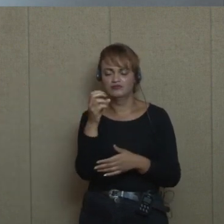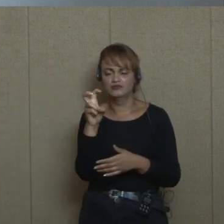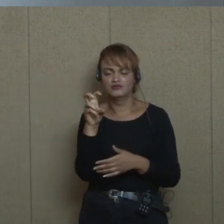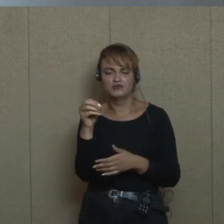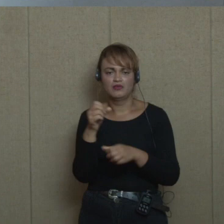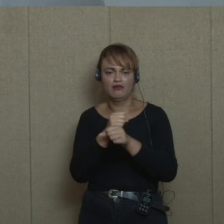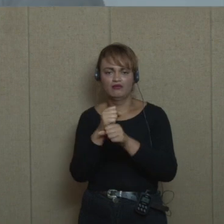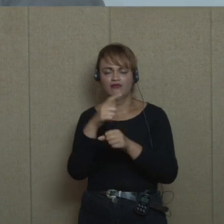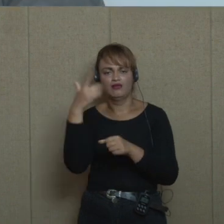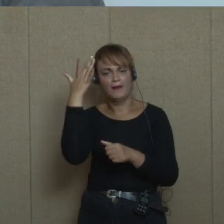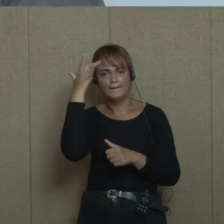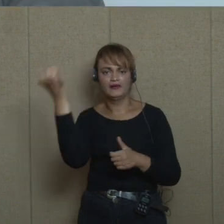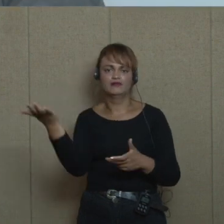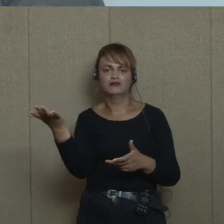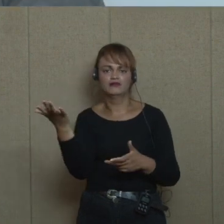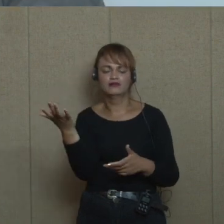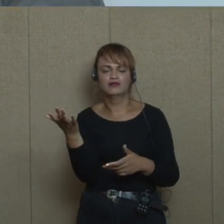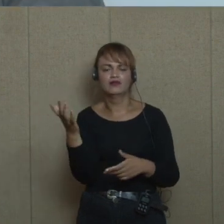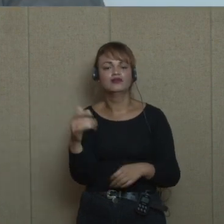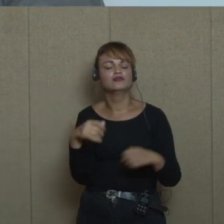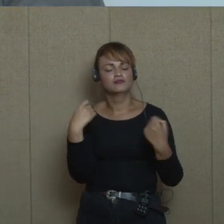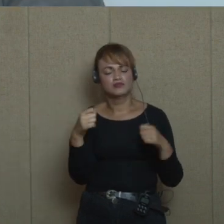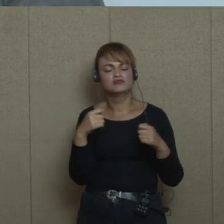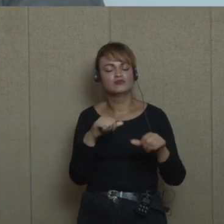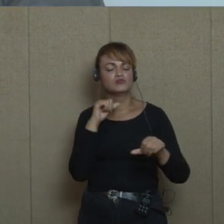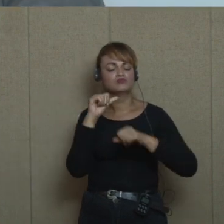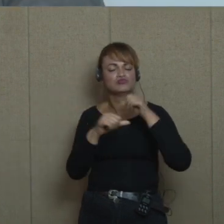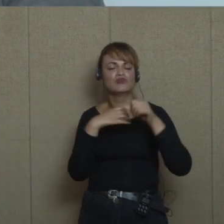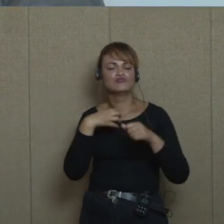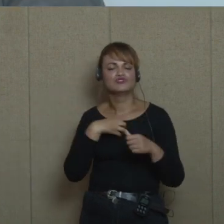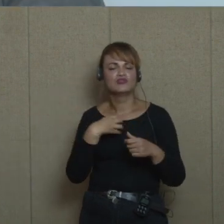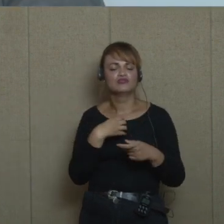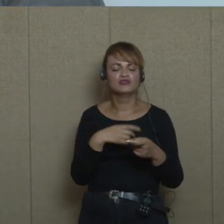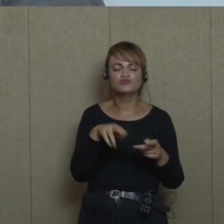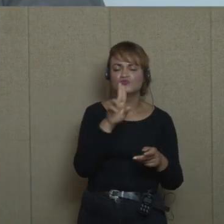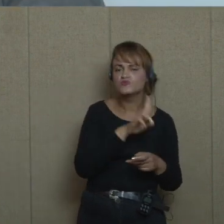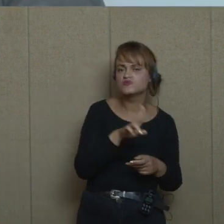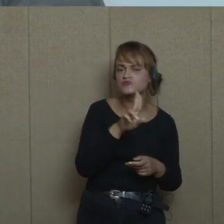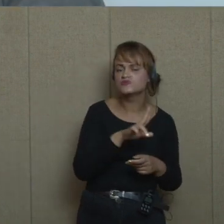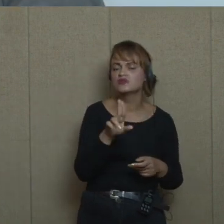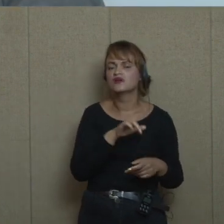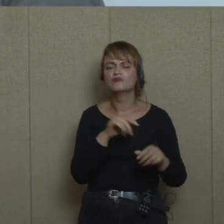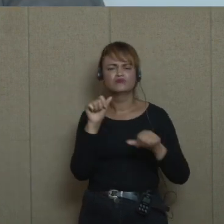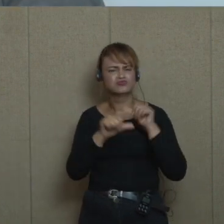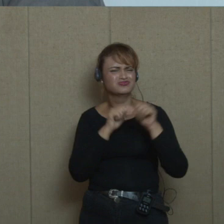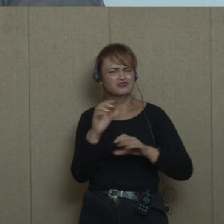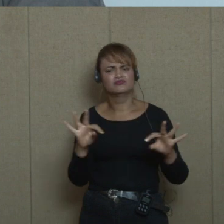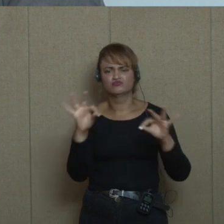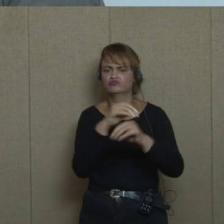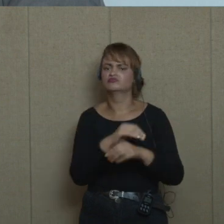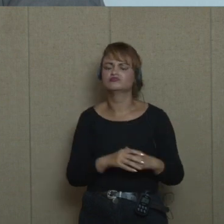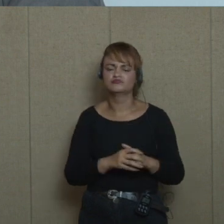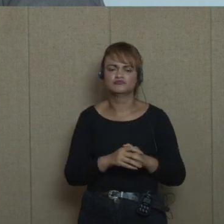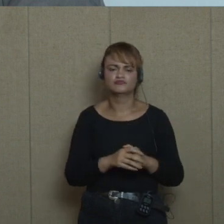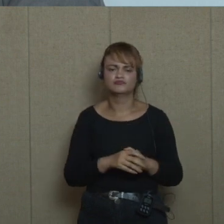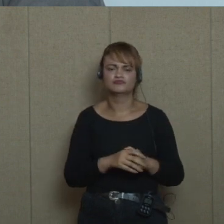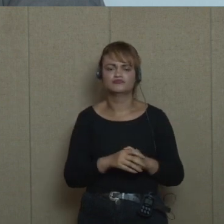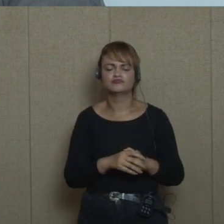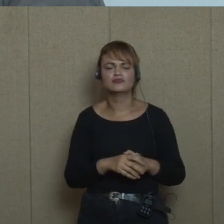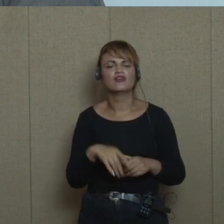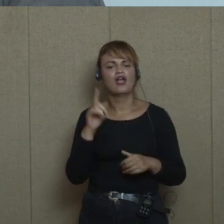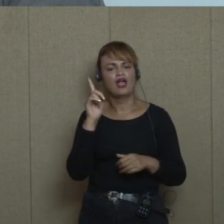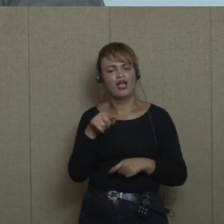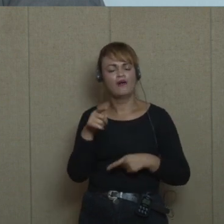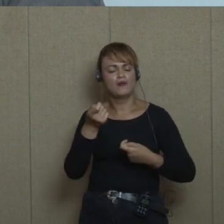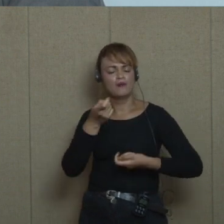2050 é amanhã. E temos que mudar a forma como nós consumimos, mudar a forma como nós vamos de um lugar para o outro, mudar tudo. Essa é